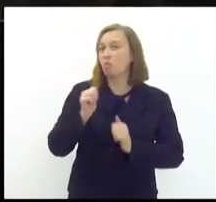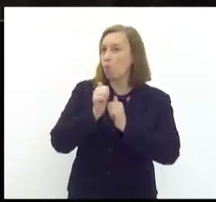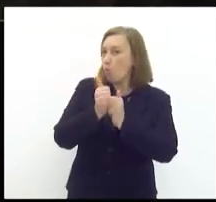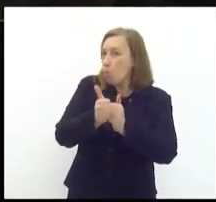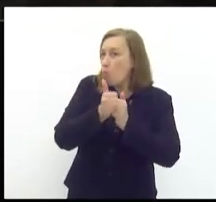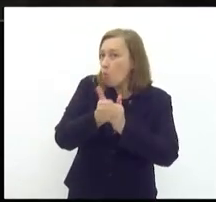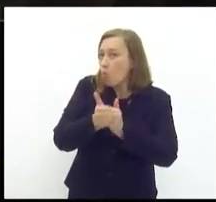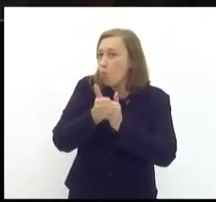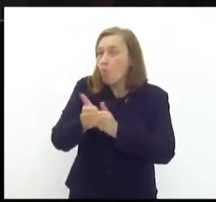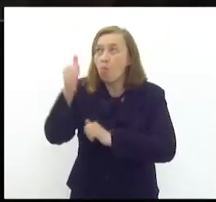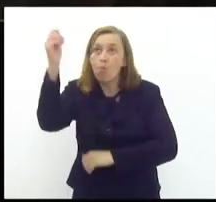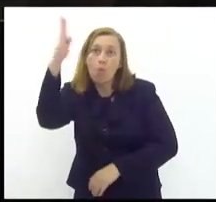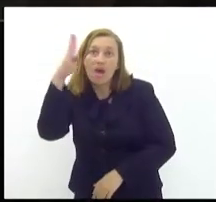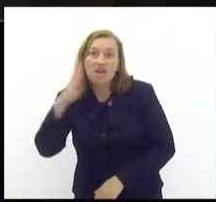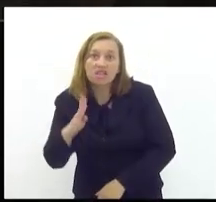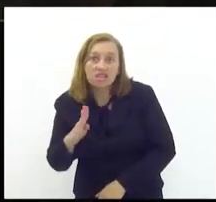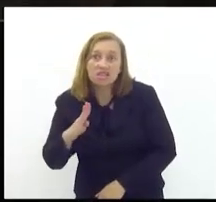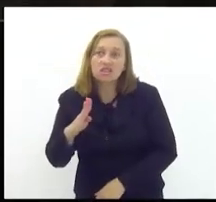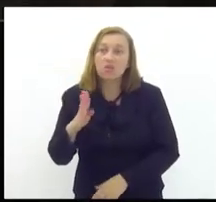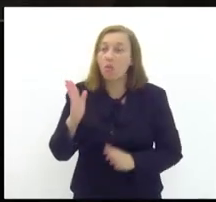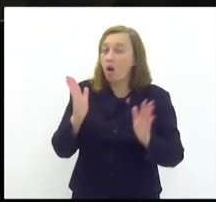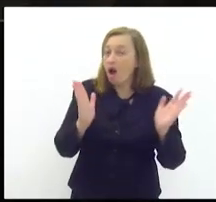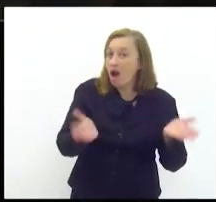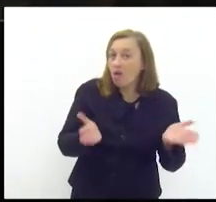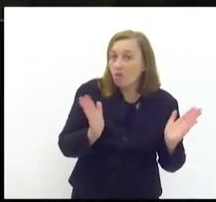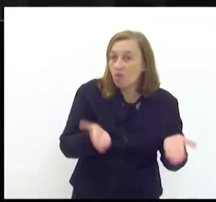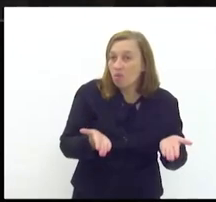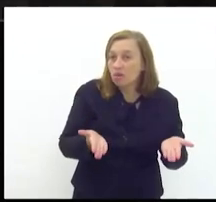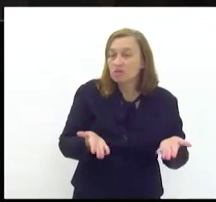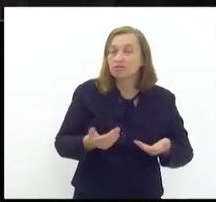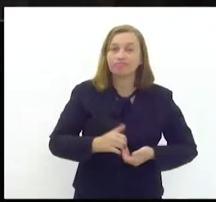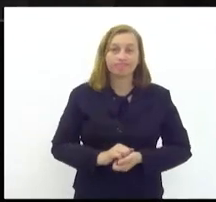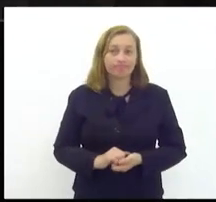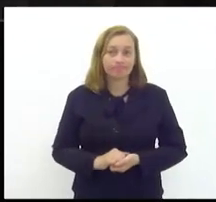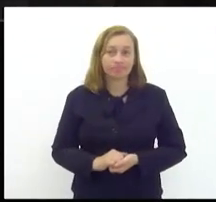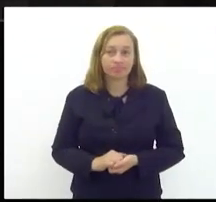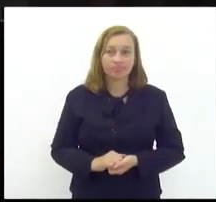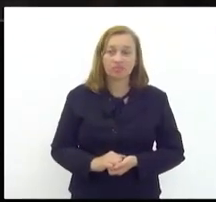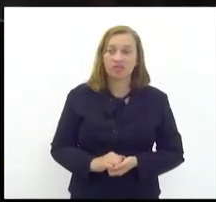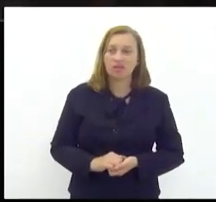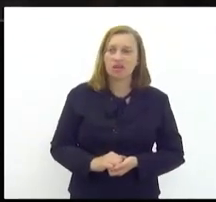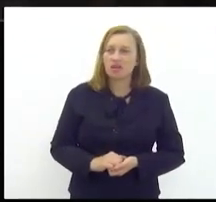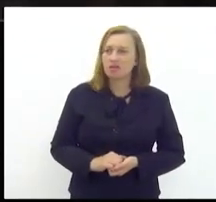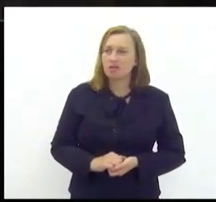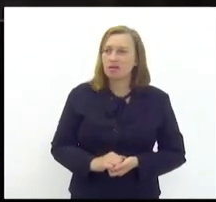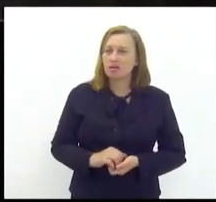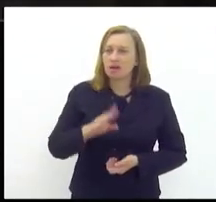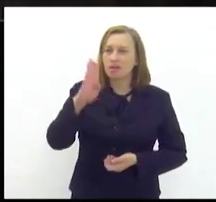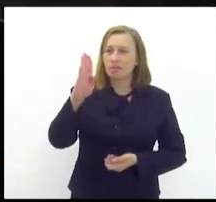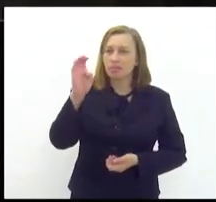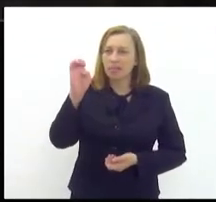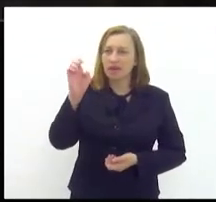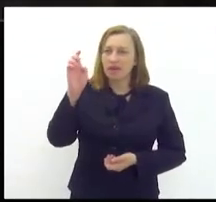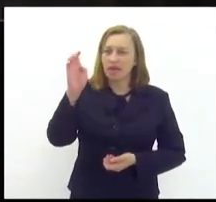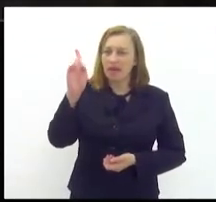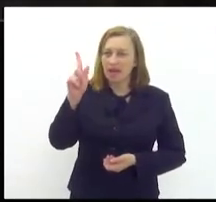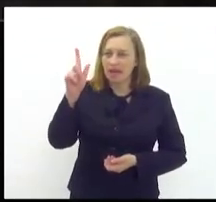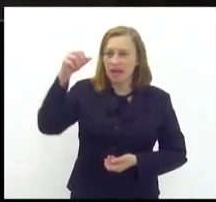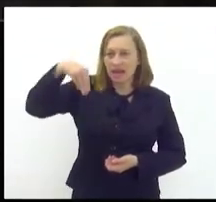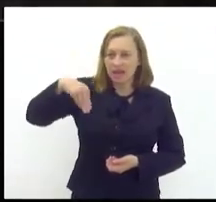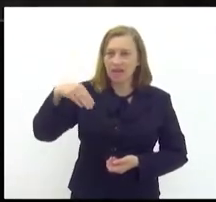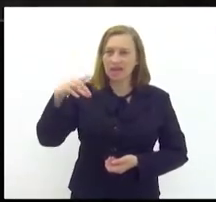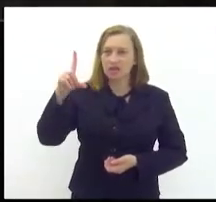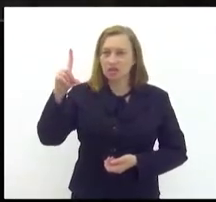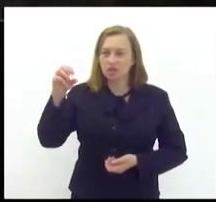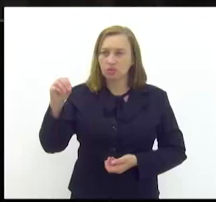acompanhando o Brasil agora sedia em Belém do Pará a Cúpula da Amazônia